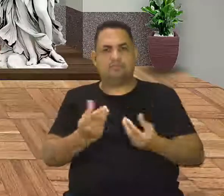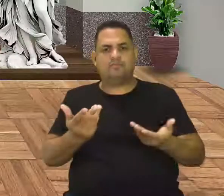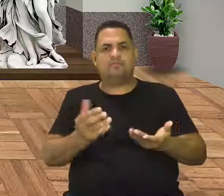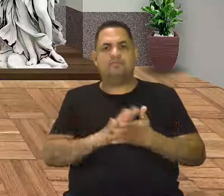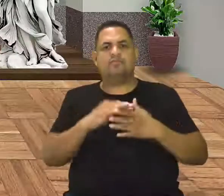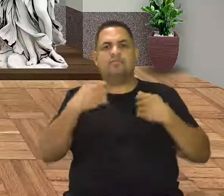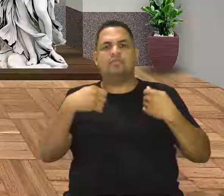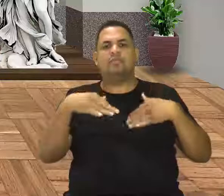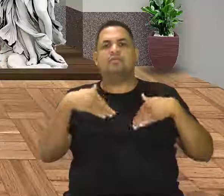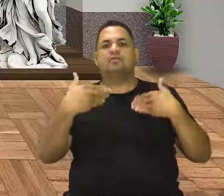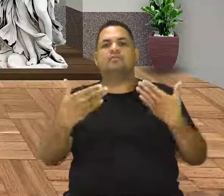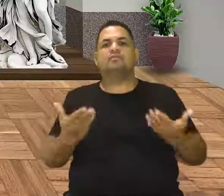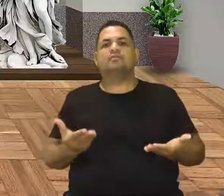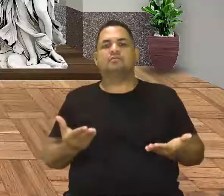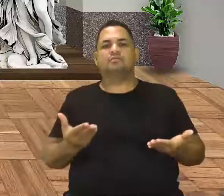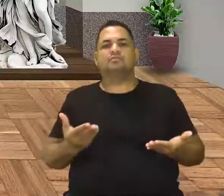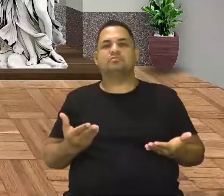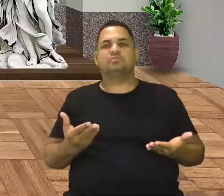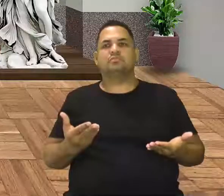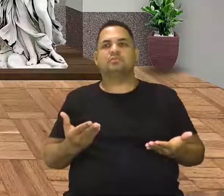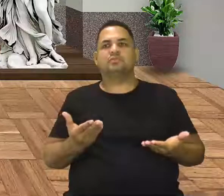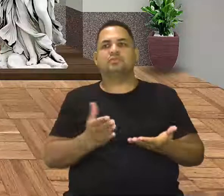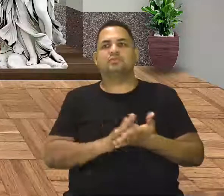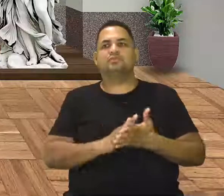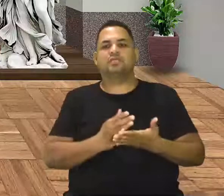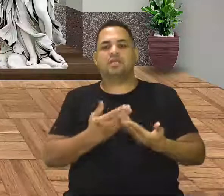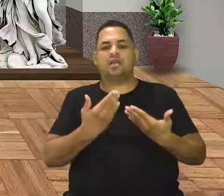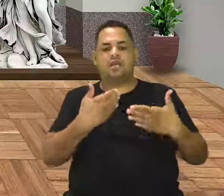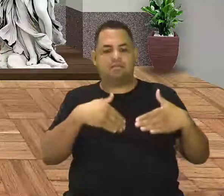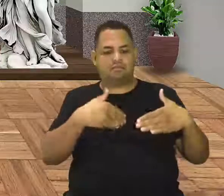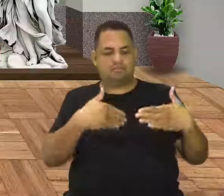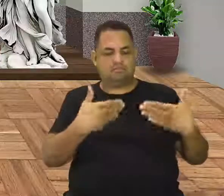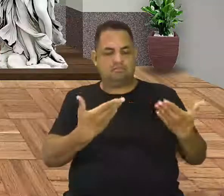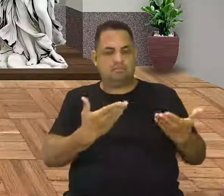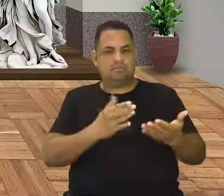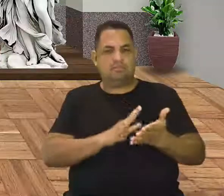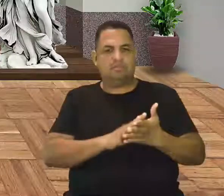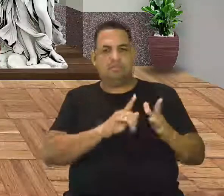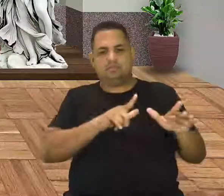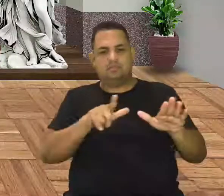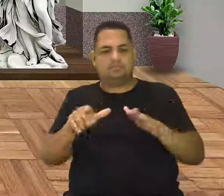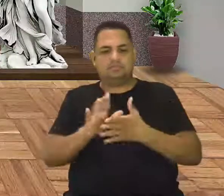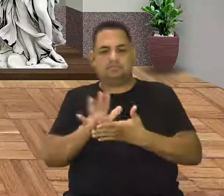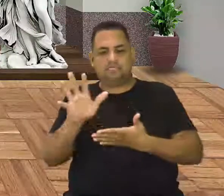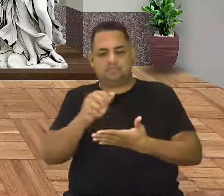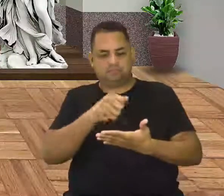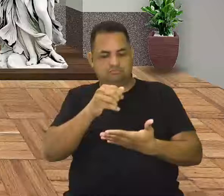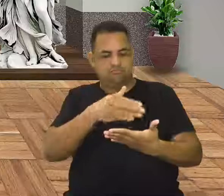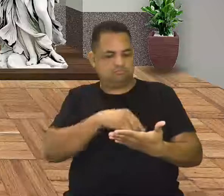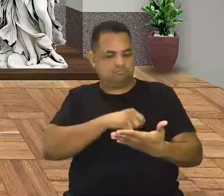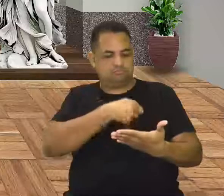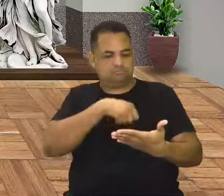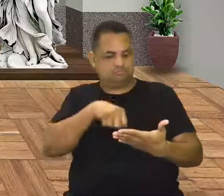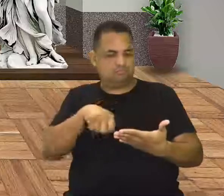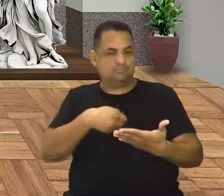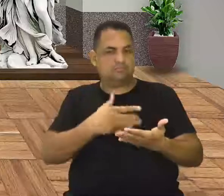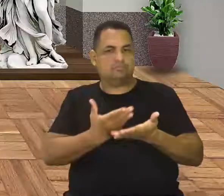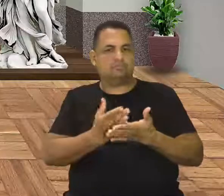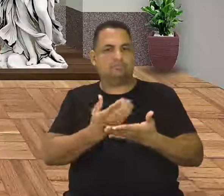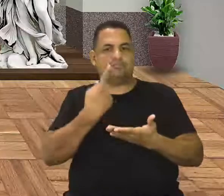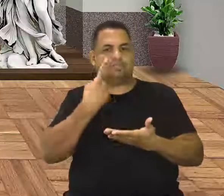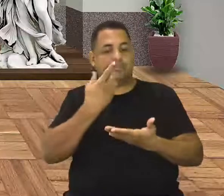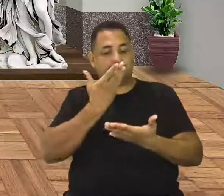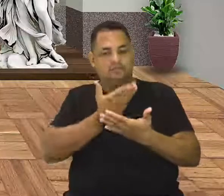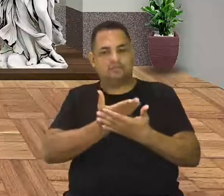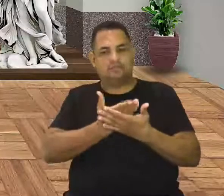tá? Para quando chegar o dia da avaliação, a semana de prova, você pega esse teu material, essas suas anotações e você